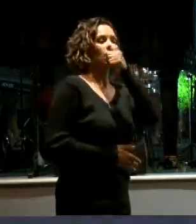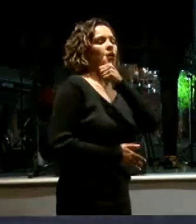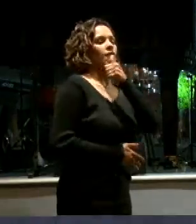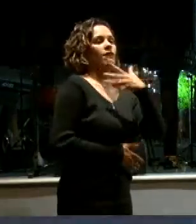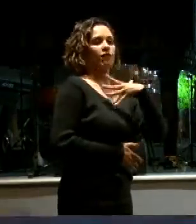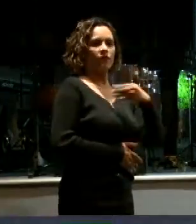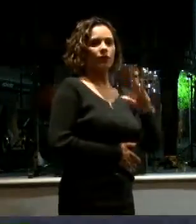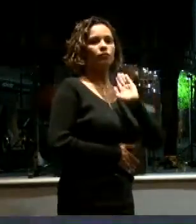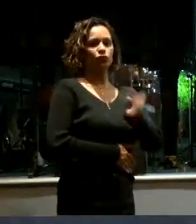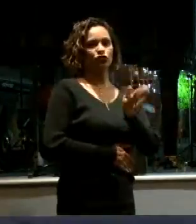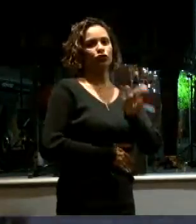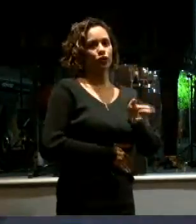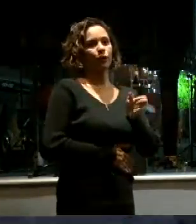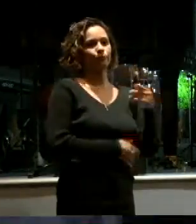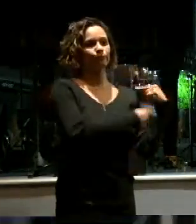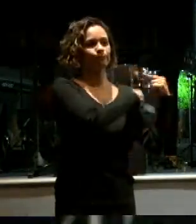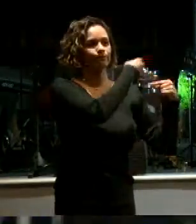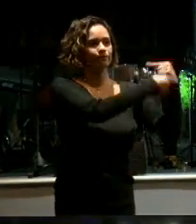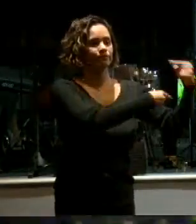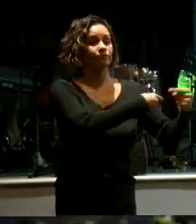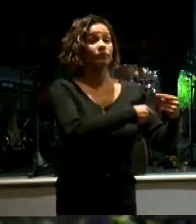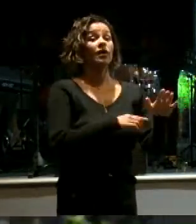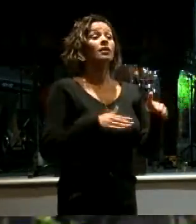Então ele caminha 3 dias para o Monte Moriá,